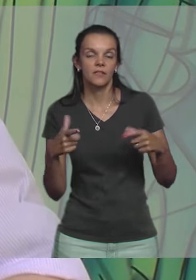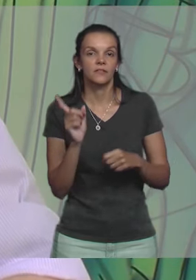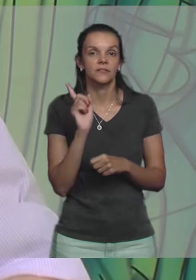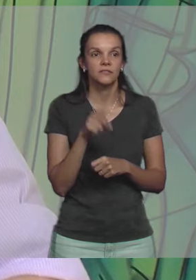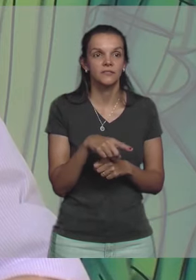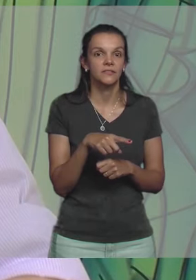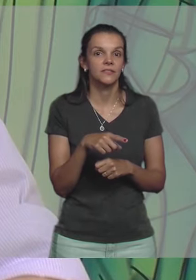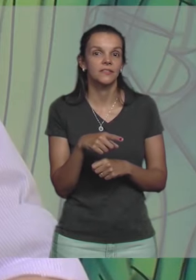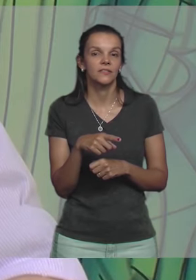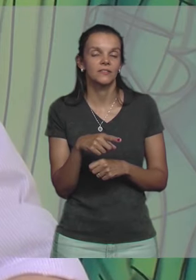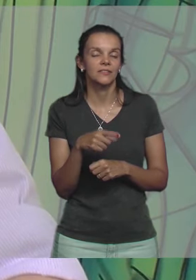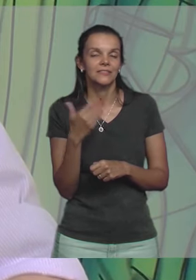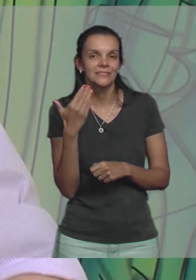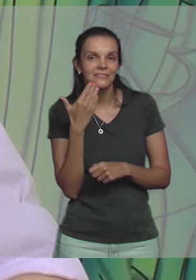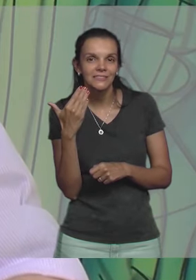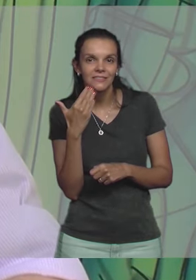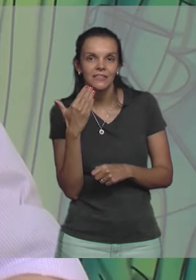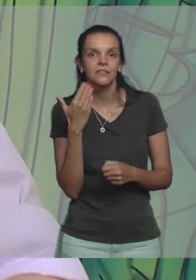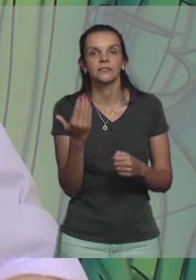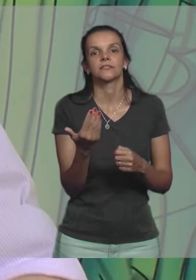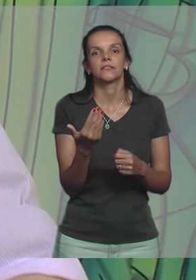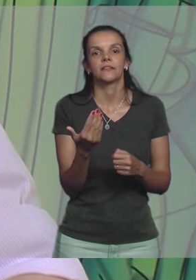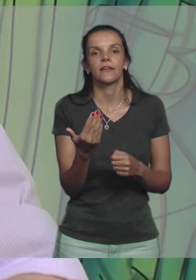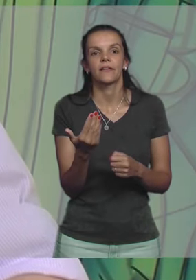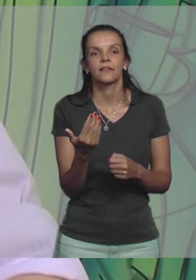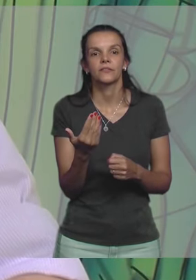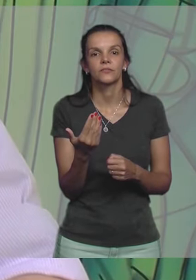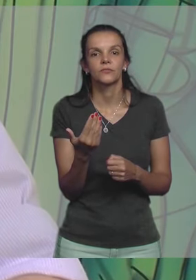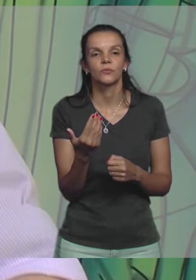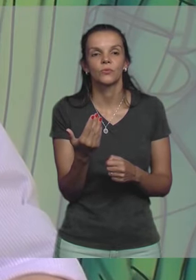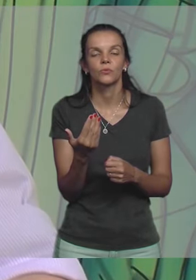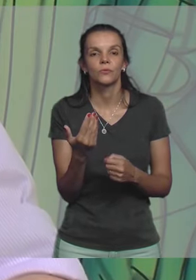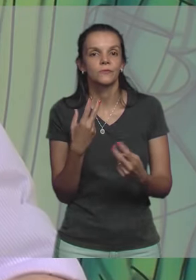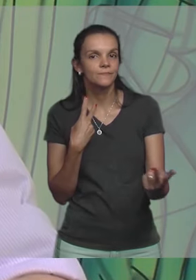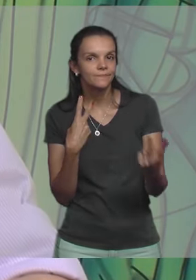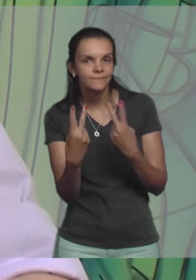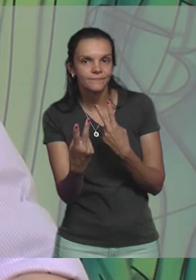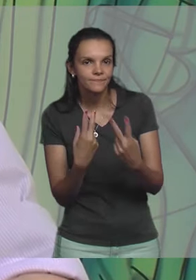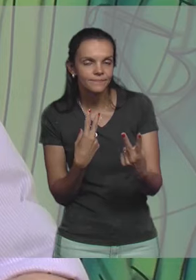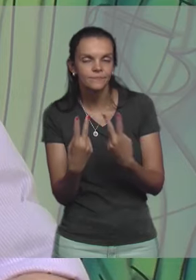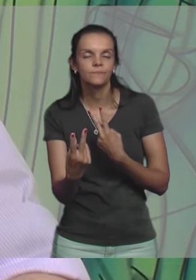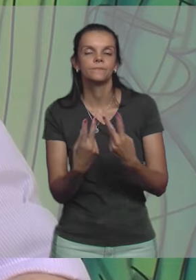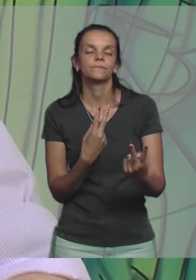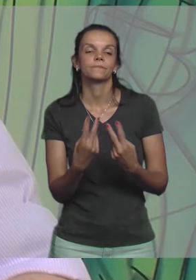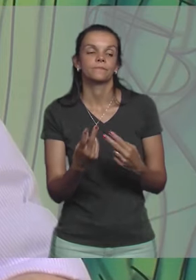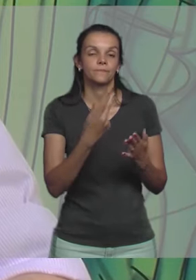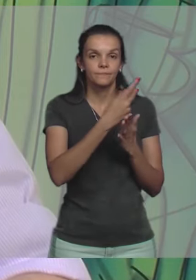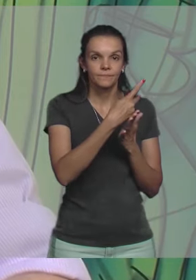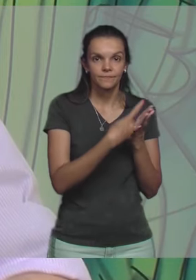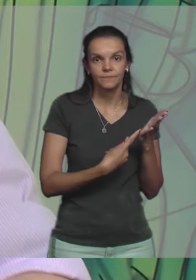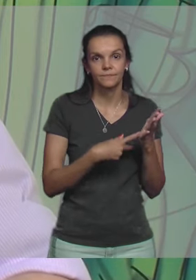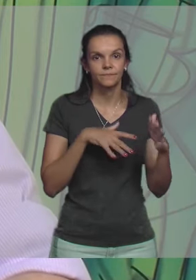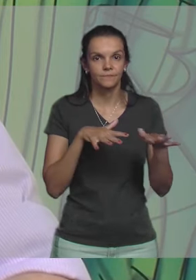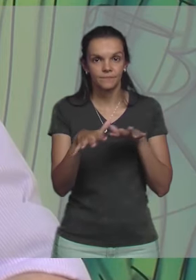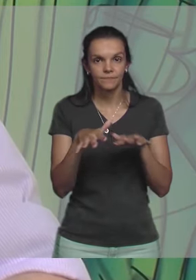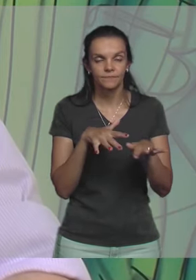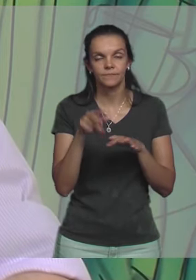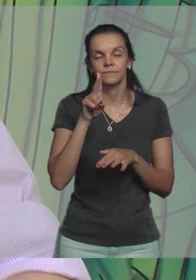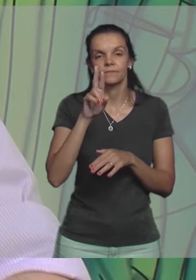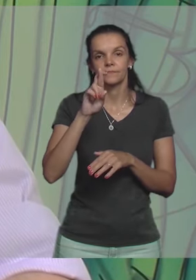transporte público. Nós precisamos ter isso como uma prioridade de investimento. Então, os planos de mobilidade urbana têm que focar